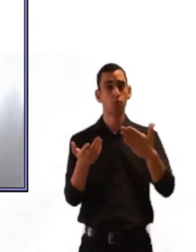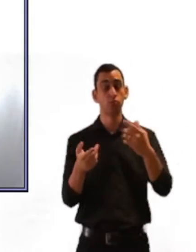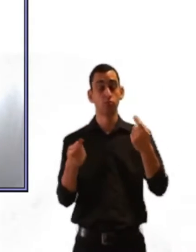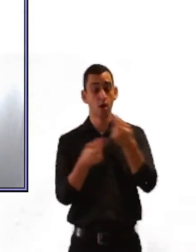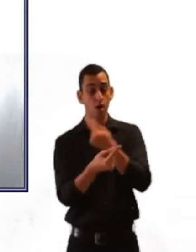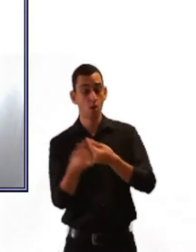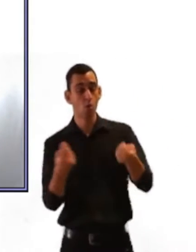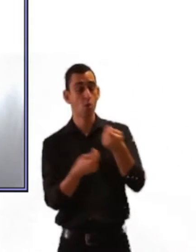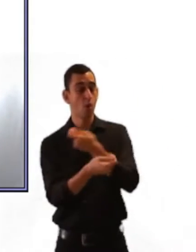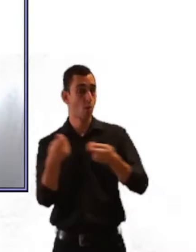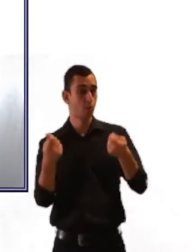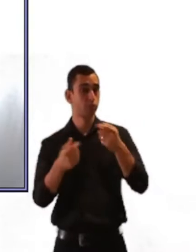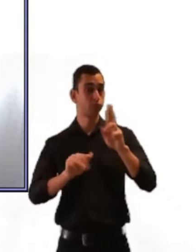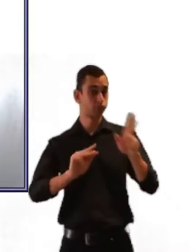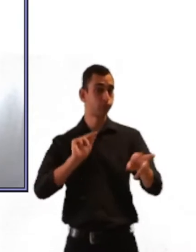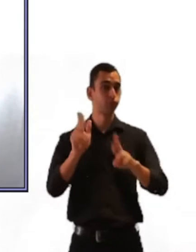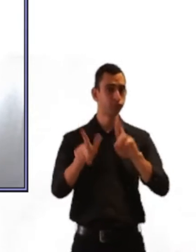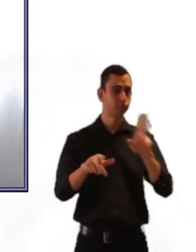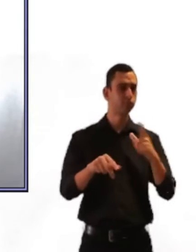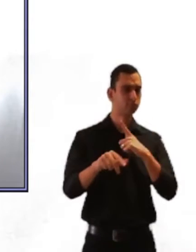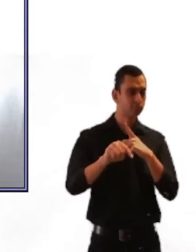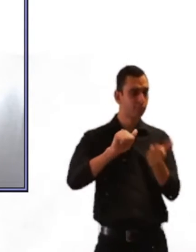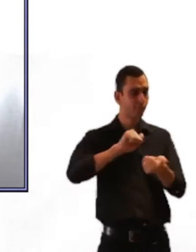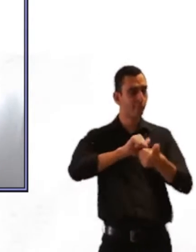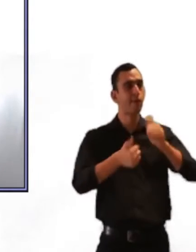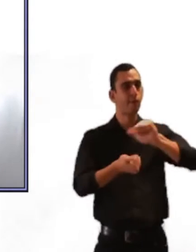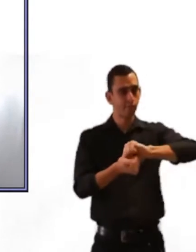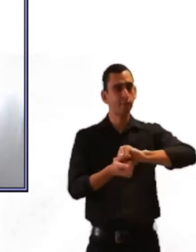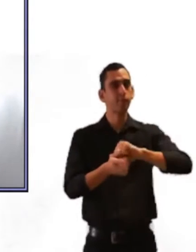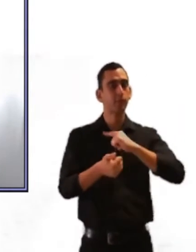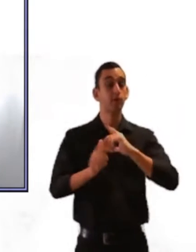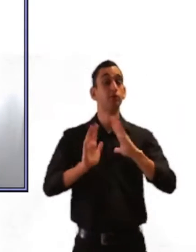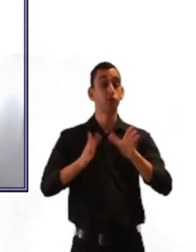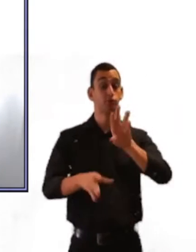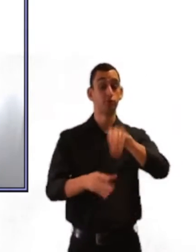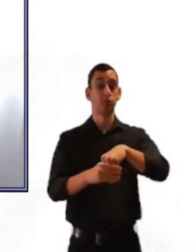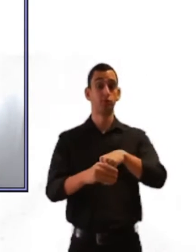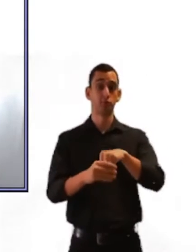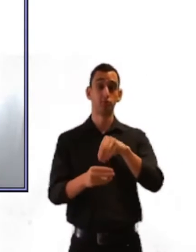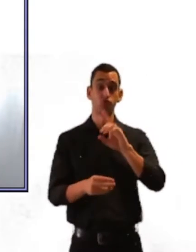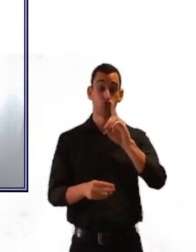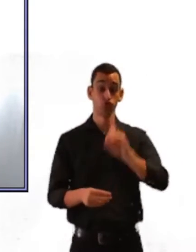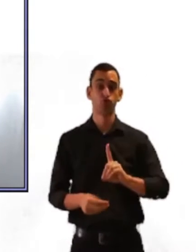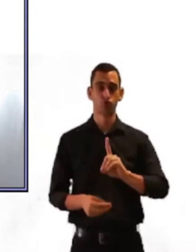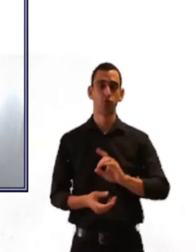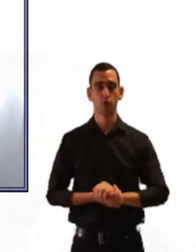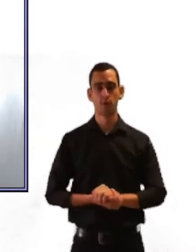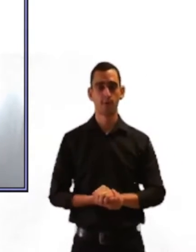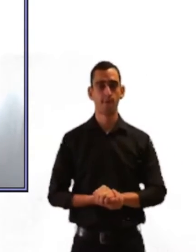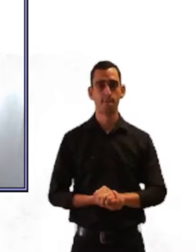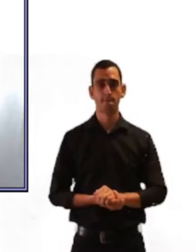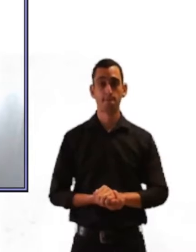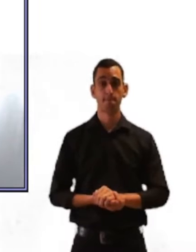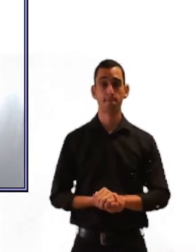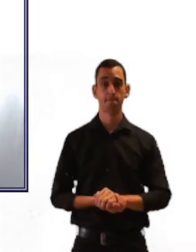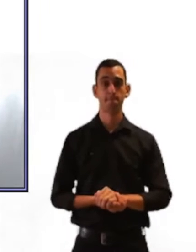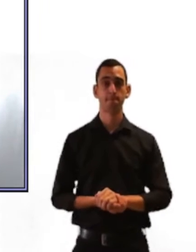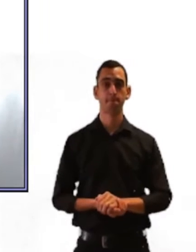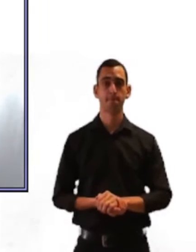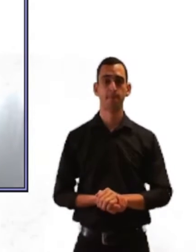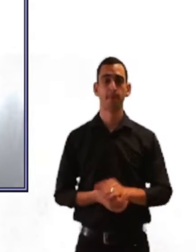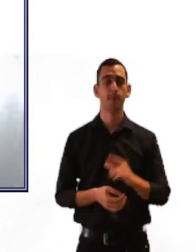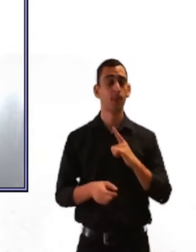teoria dos jogos ela foi se encaixando em vários ramos do direito. E aí, o que se fala, né? É muita ideia de um